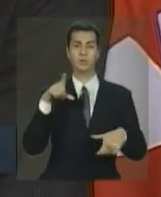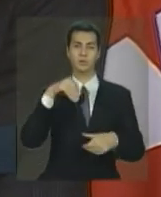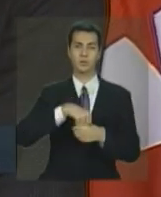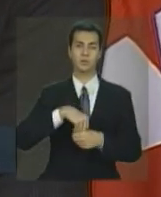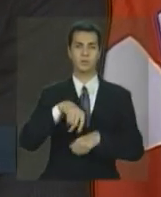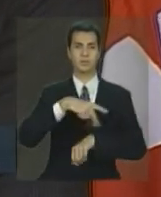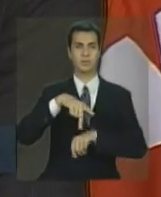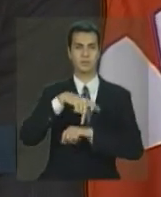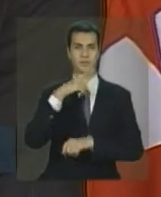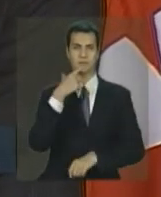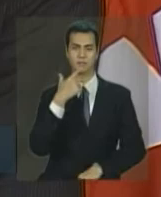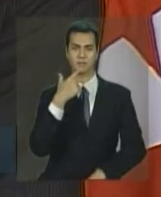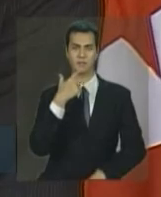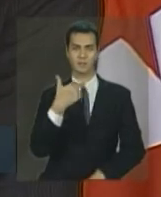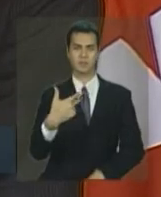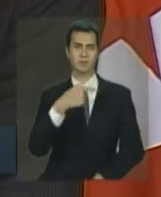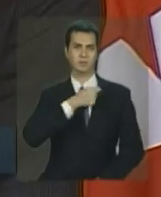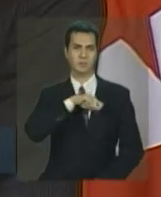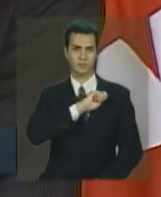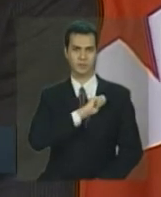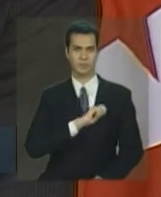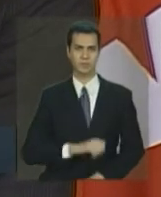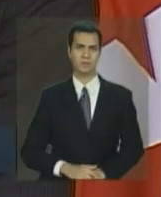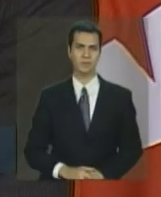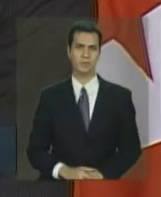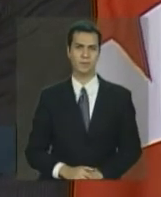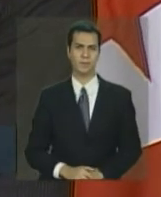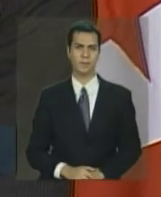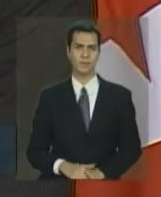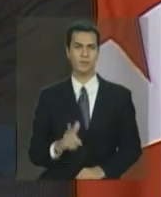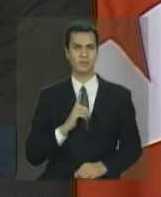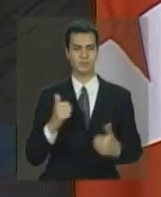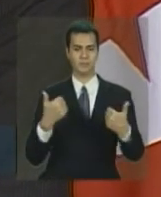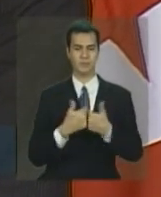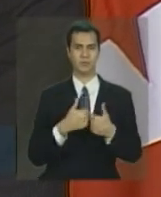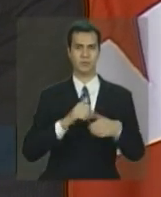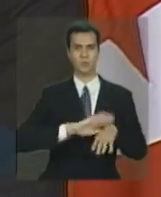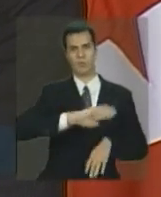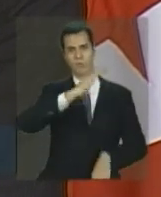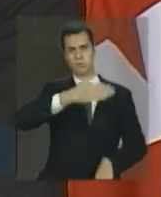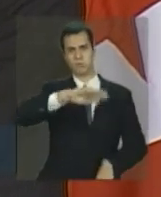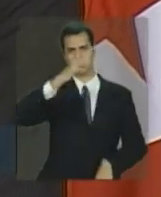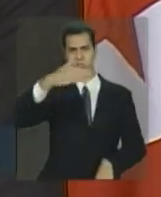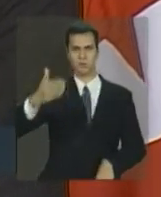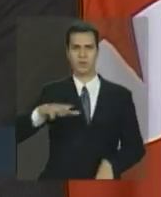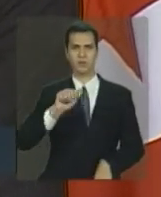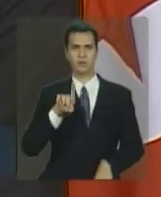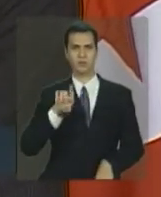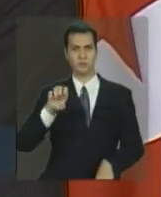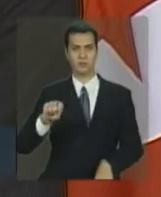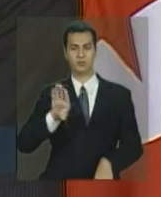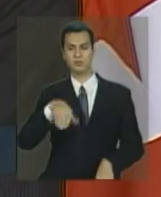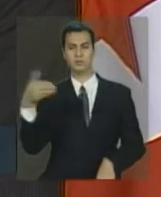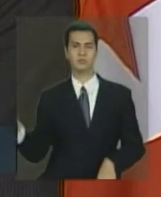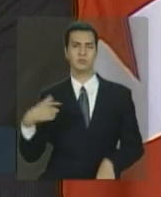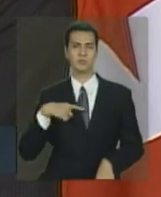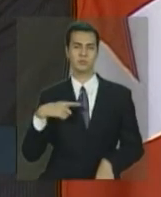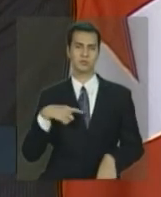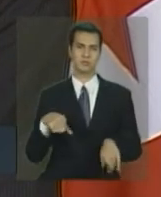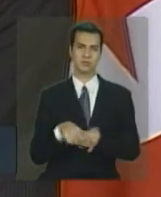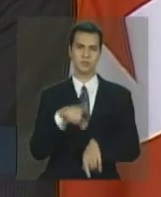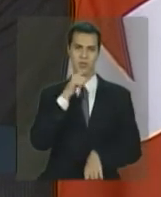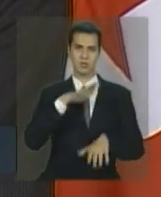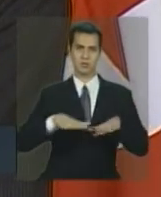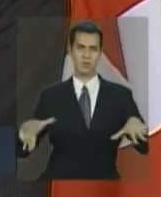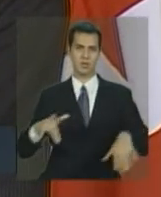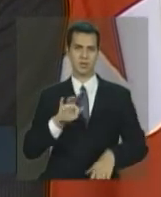espanhola. Está localizado entre a Cordilheira dos Andes, a oeste, e o Oceano Atlântico, a leste.